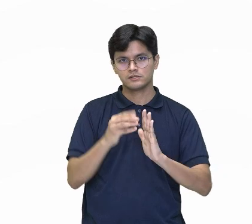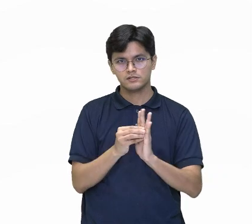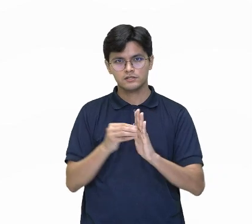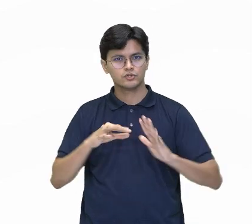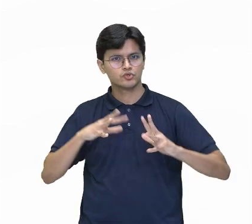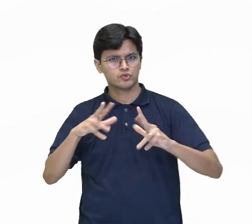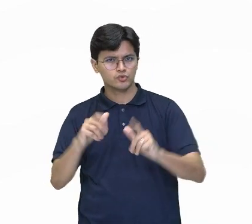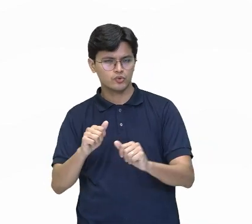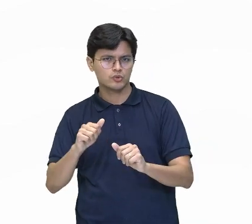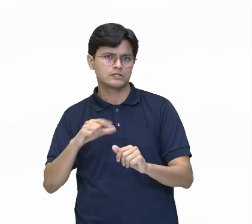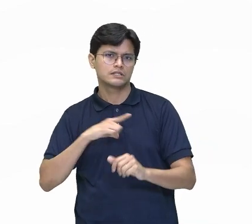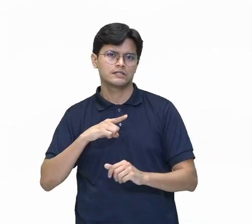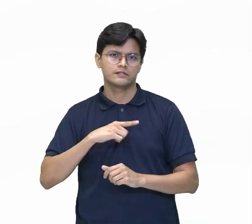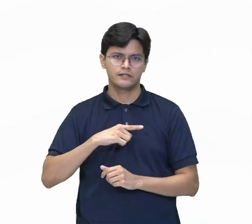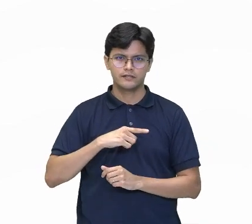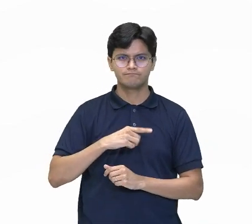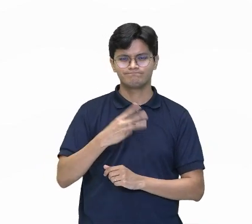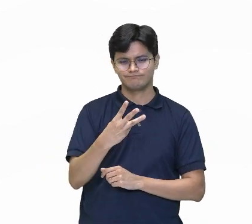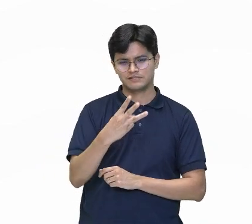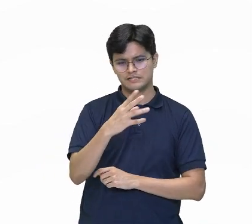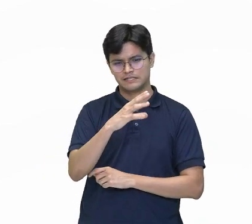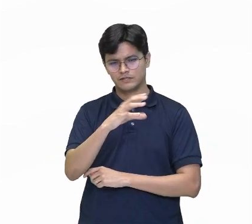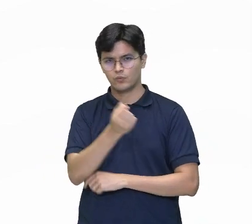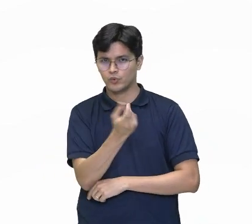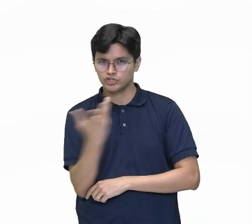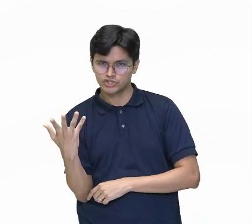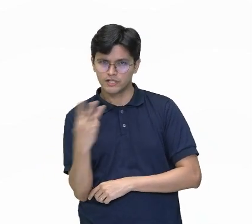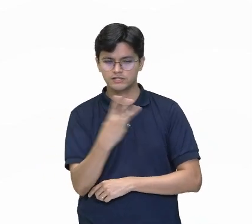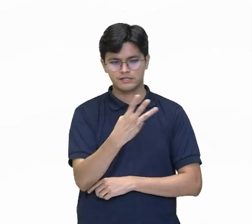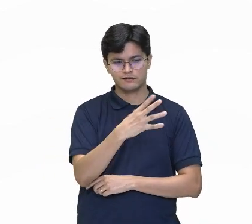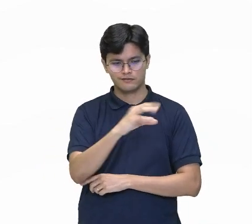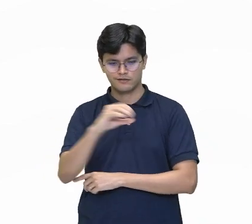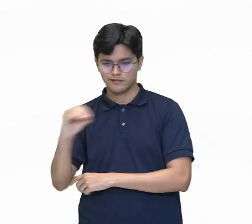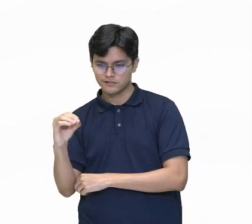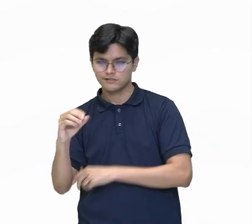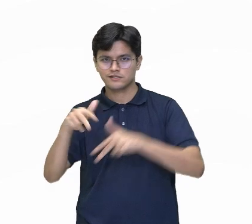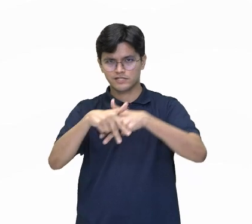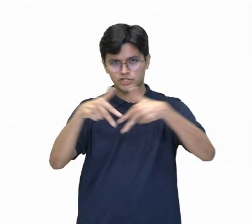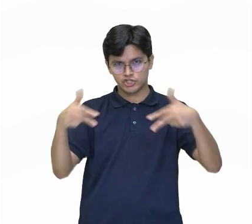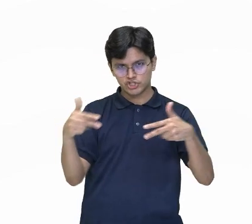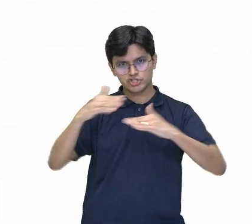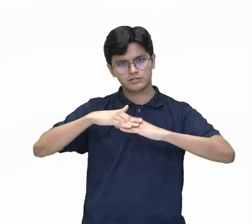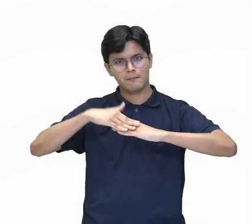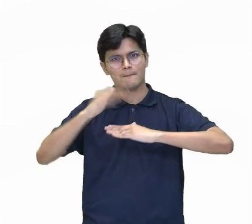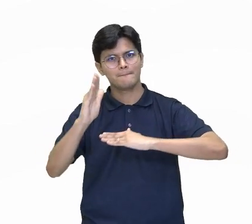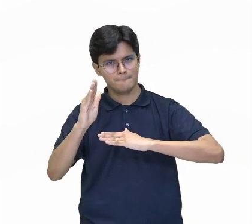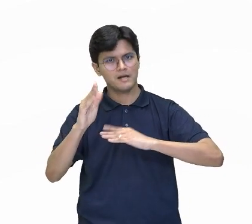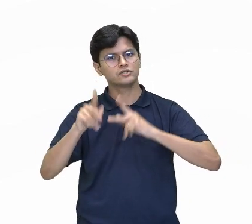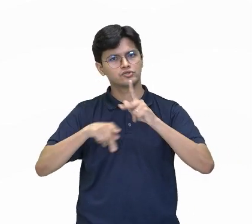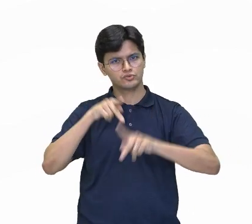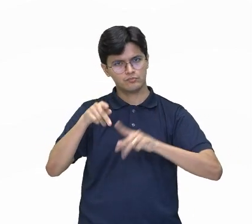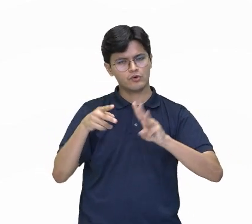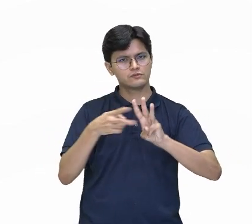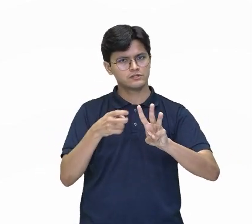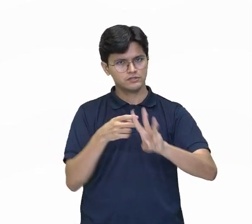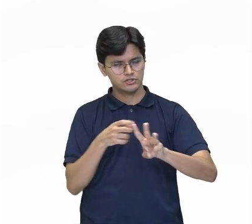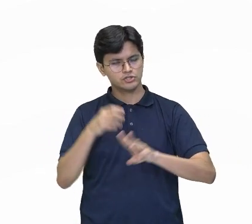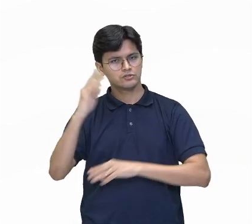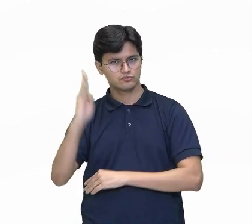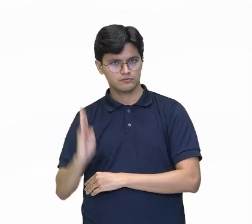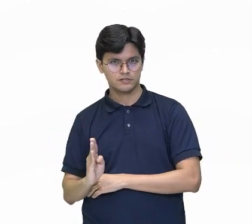300 etnias hoje, né, na Amazônia, no Brasil, né, nós temos mais de 300 etnias. Então é claro,